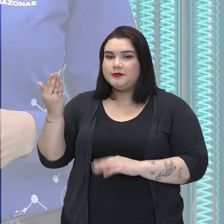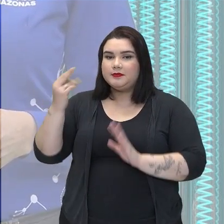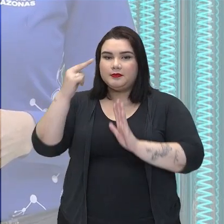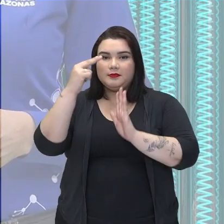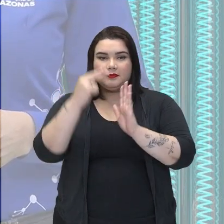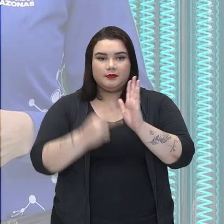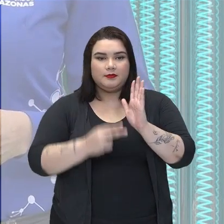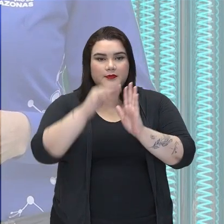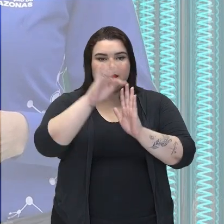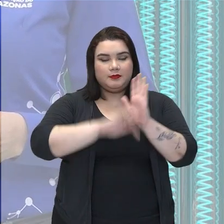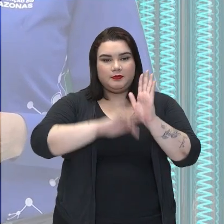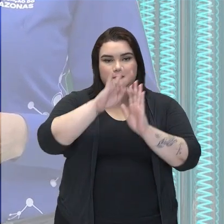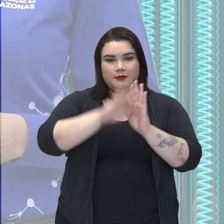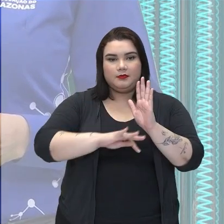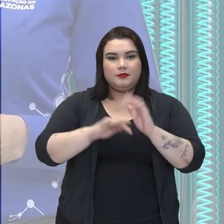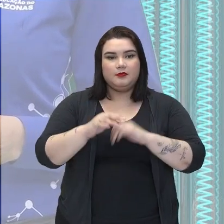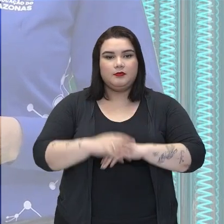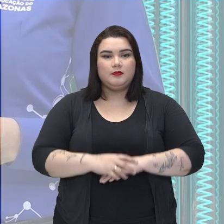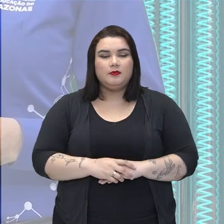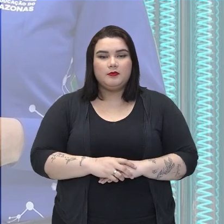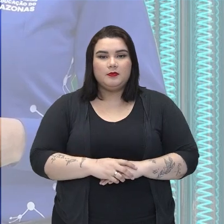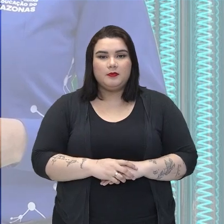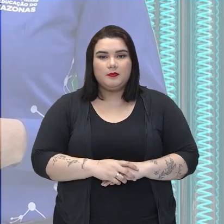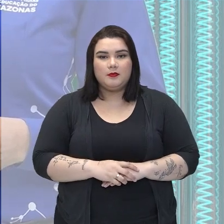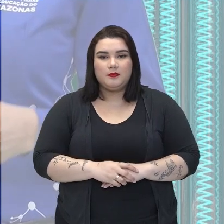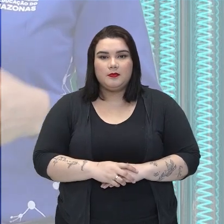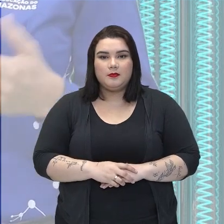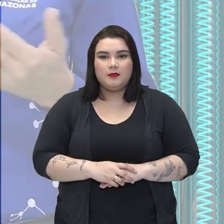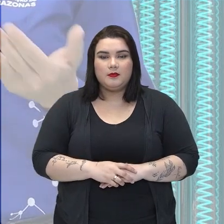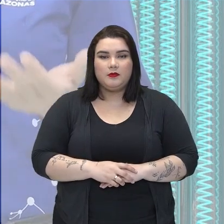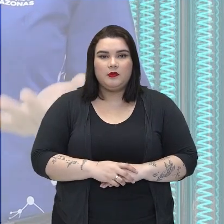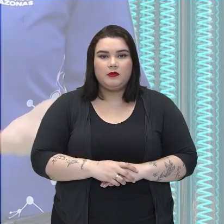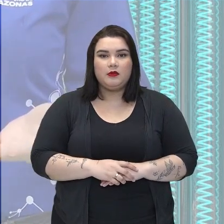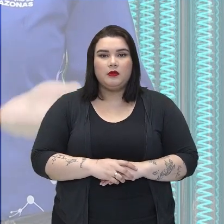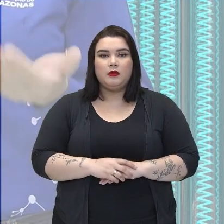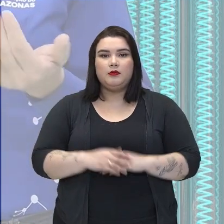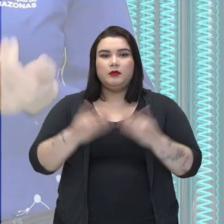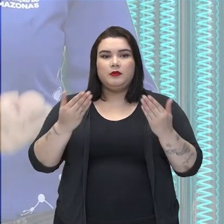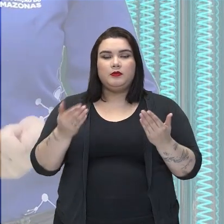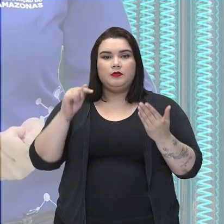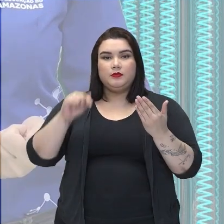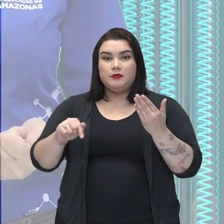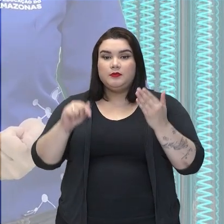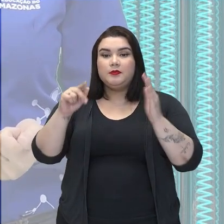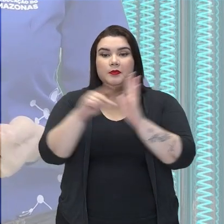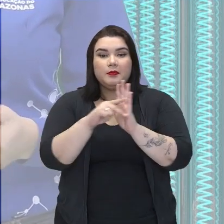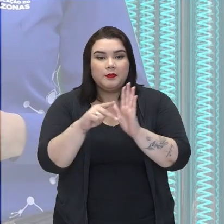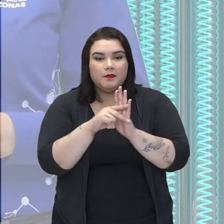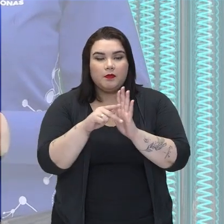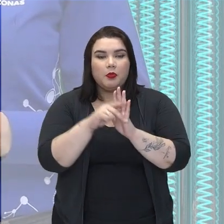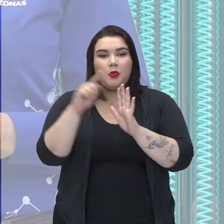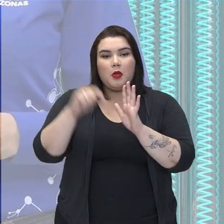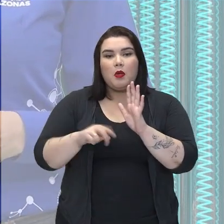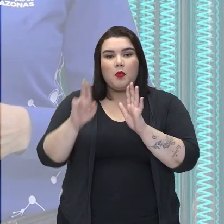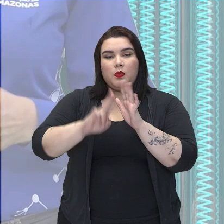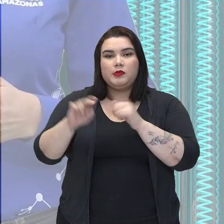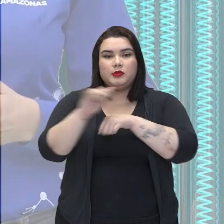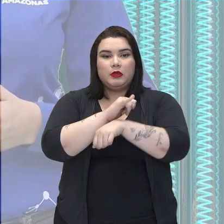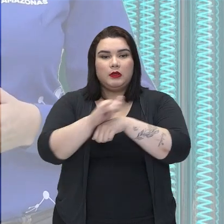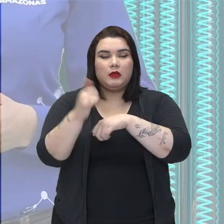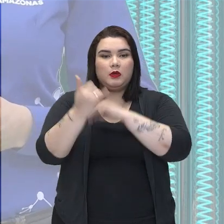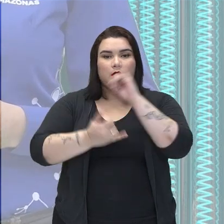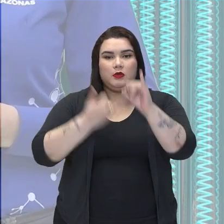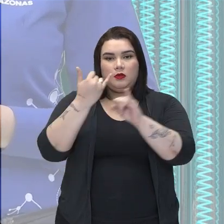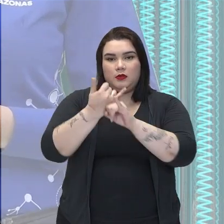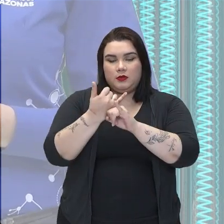de divulgação que consiste no uso de títulos chamativos para gerar mais acessos em